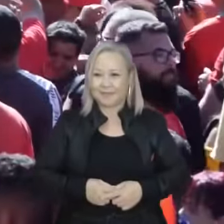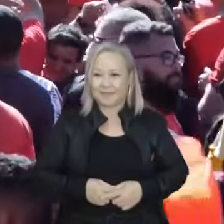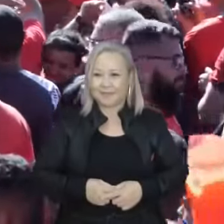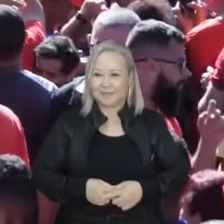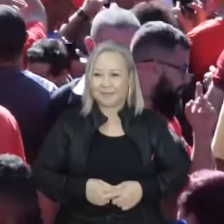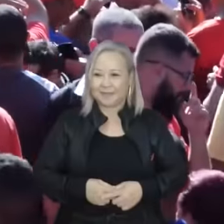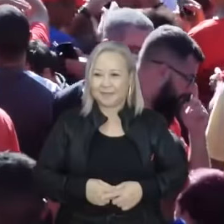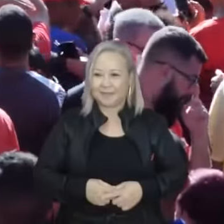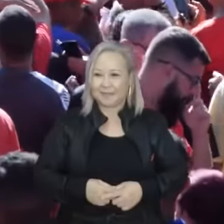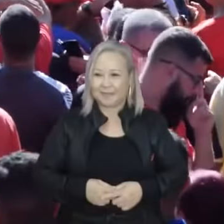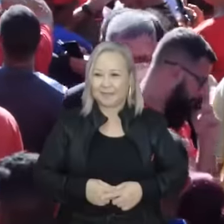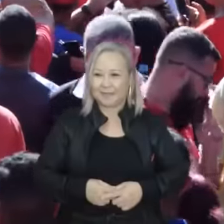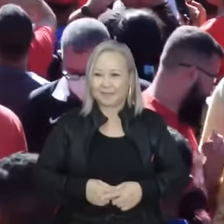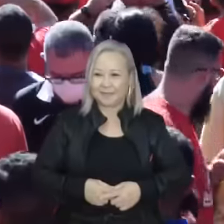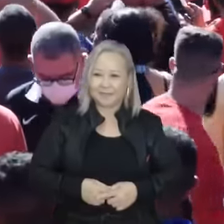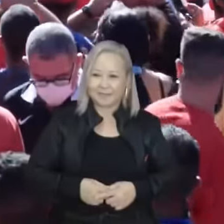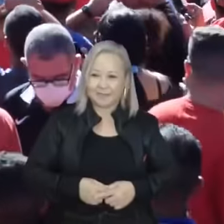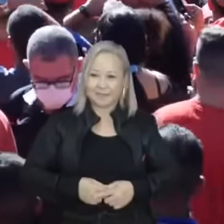que a hora...